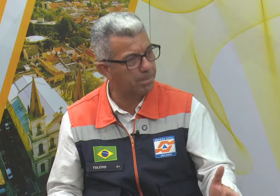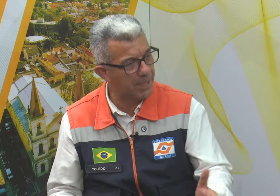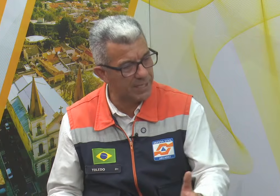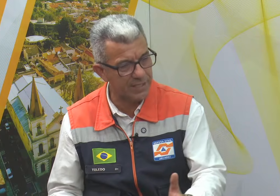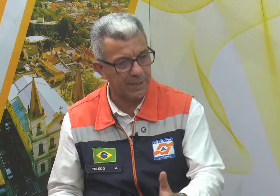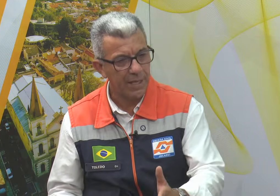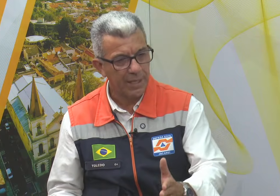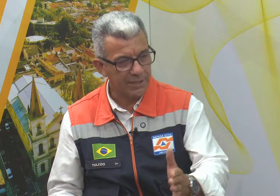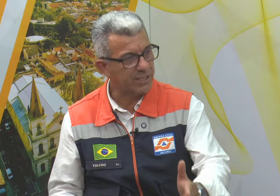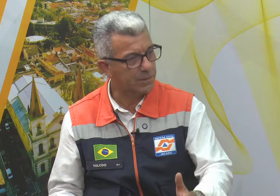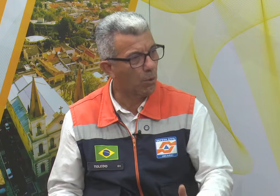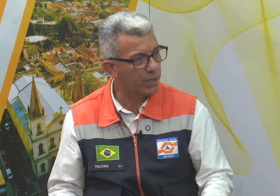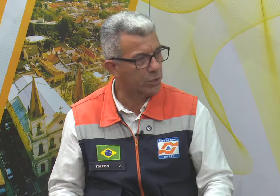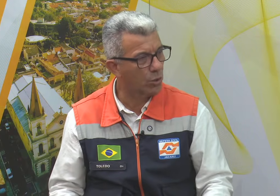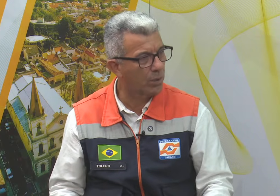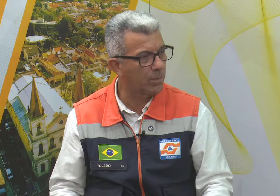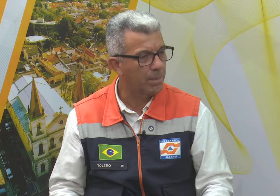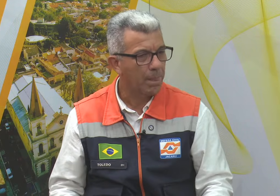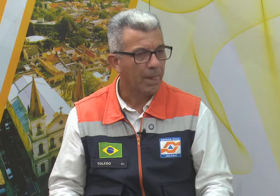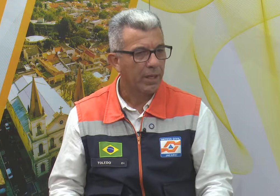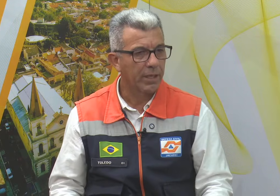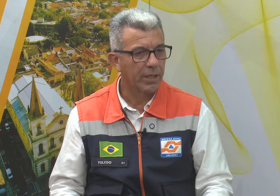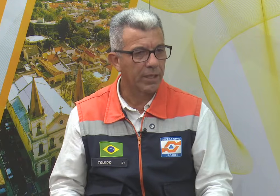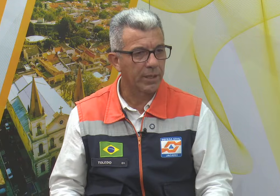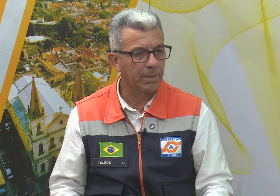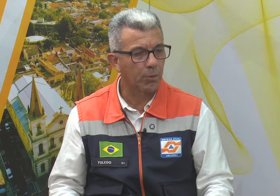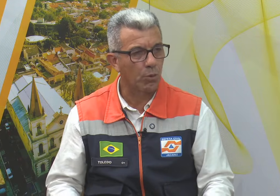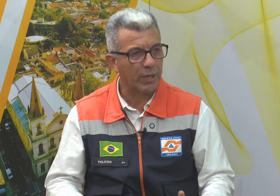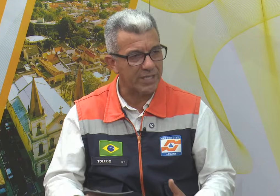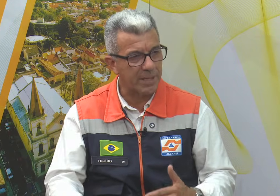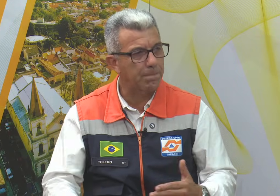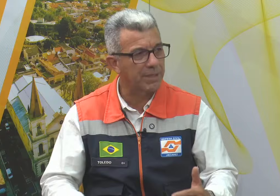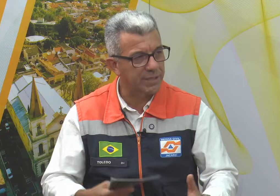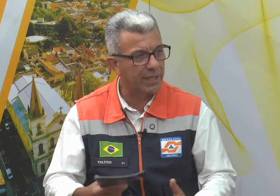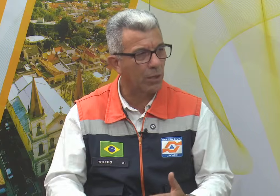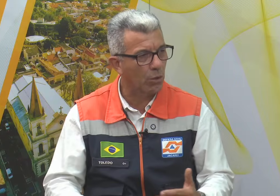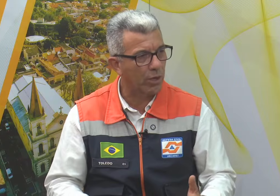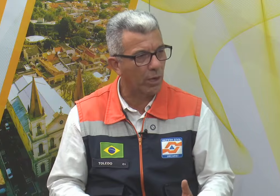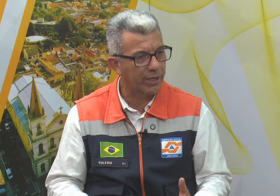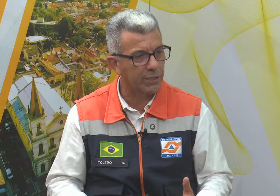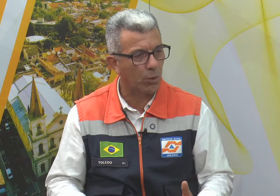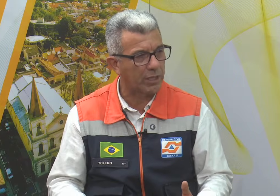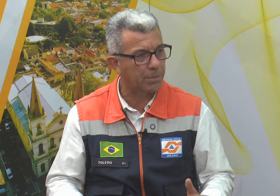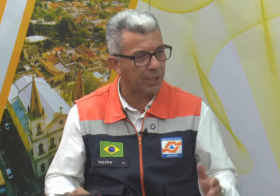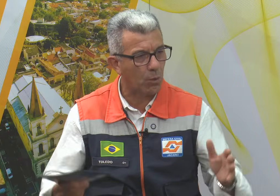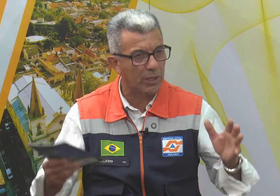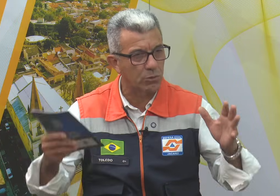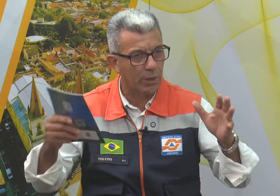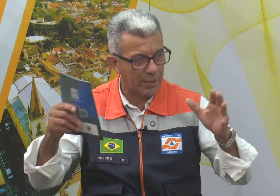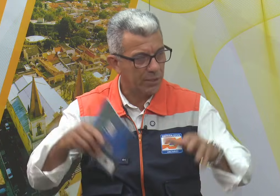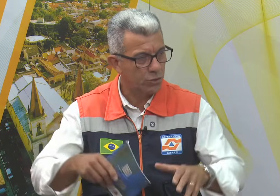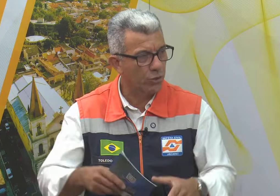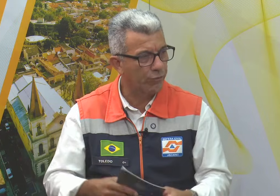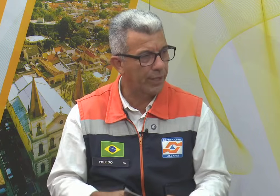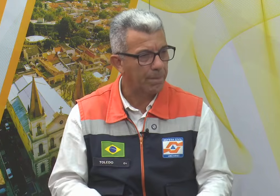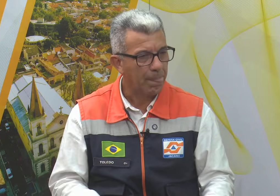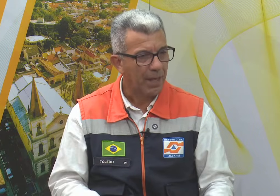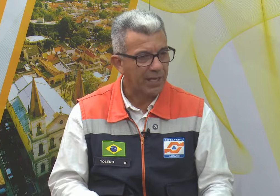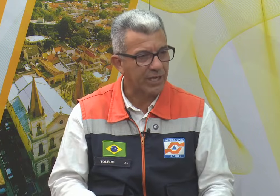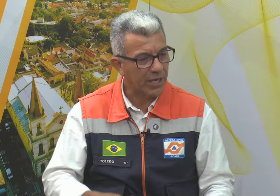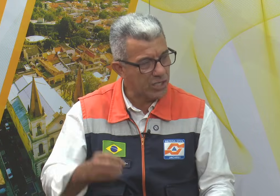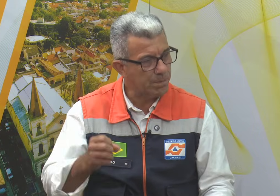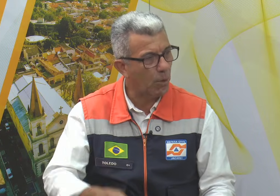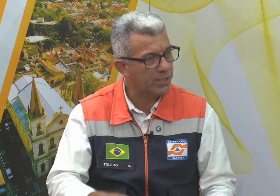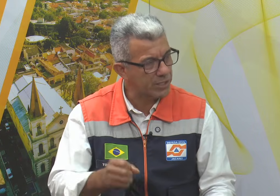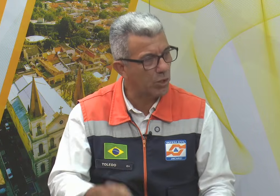é a limpeza dessas bocas de lobo e procurar sempre manter aquele local ali adequado para que quando chover,